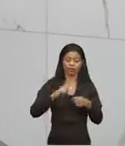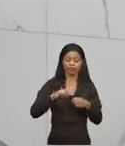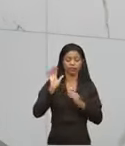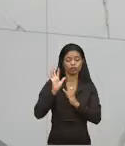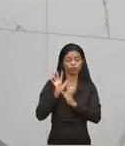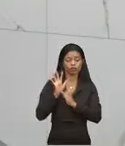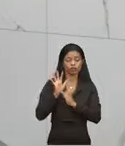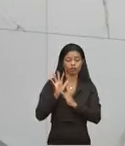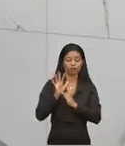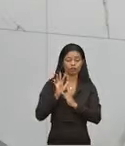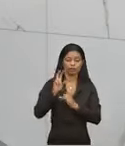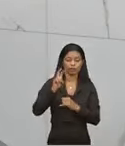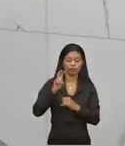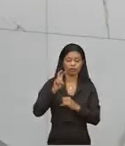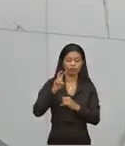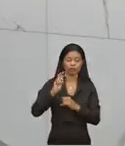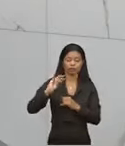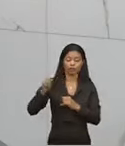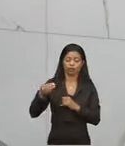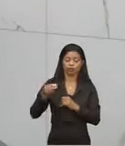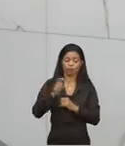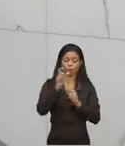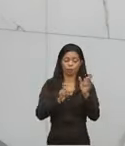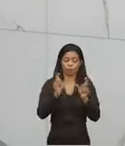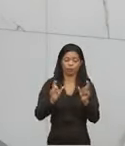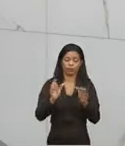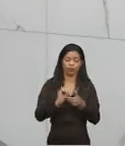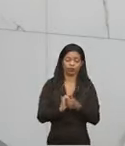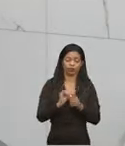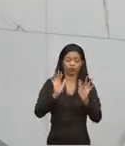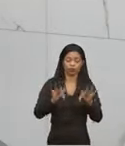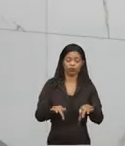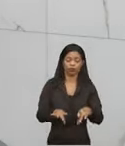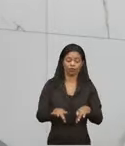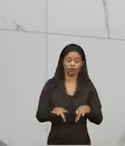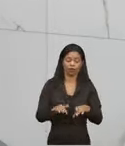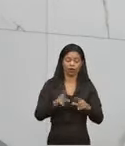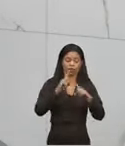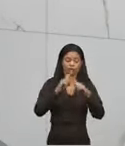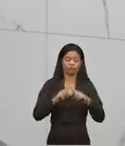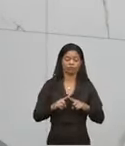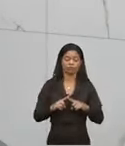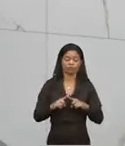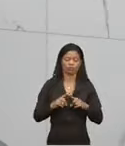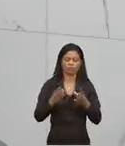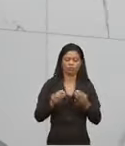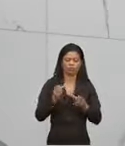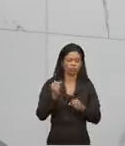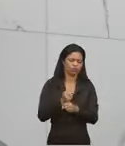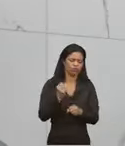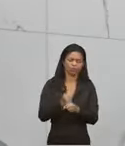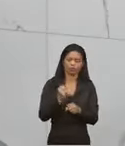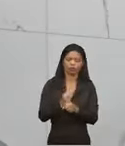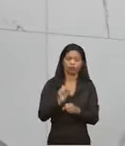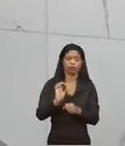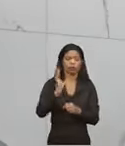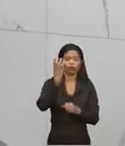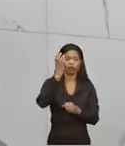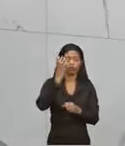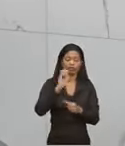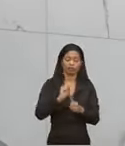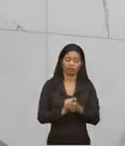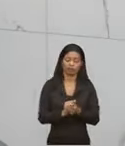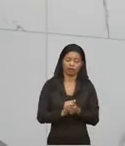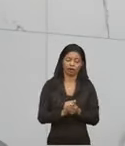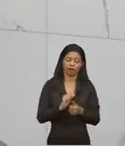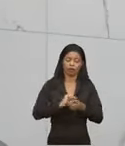mil pessoas no grande final de campeonato, e há muitos anos não tinha acontecido esporte naquele bairro. Aí o nosso amigo, o